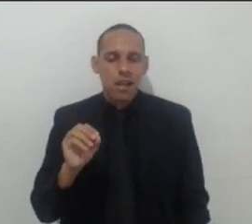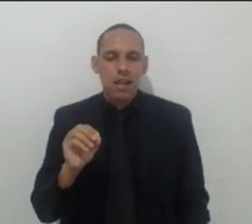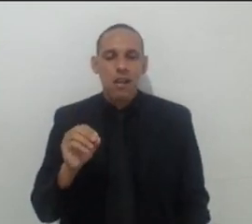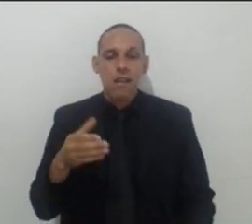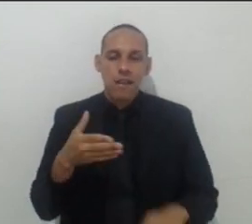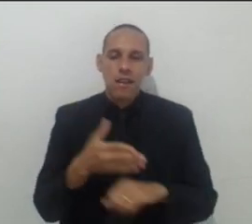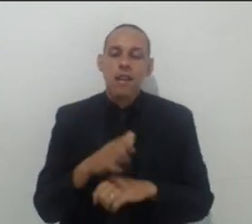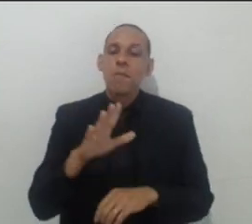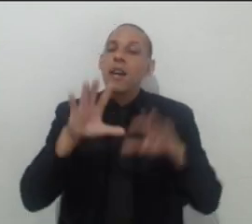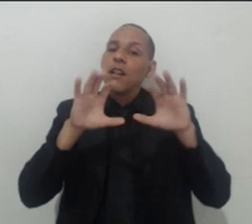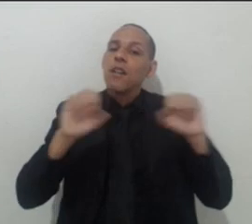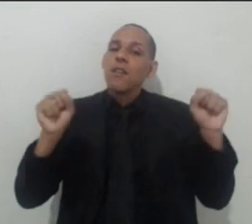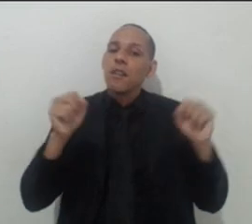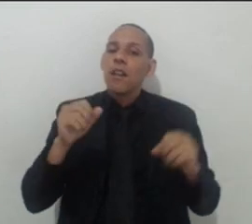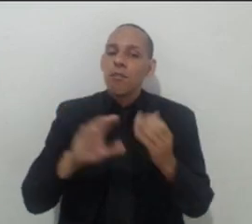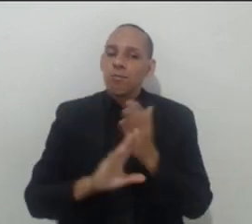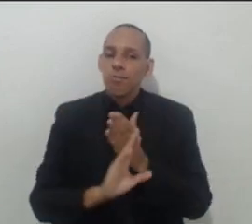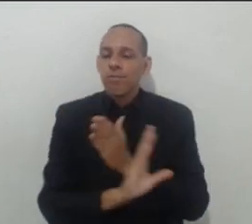de Justiça.